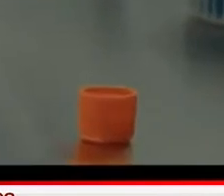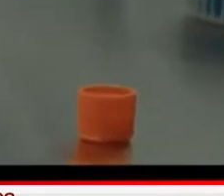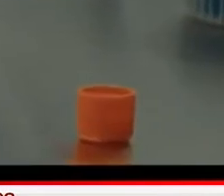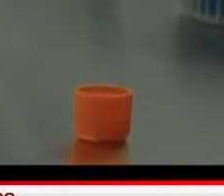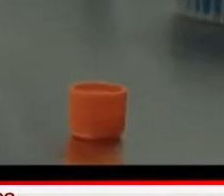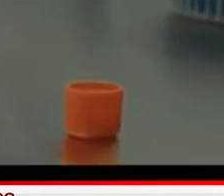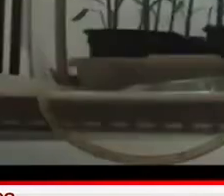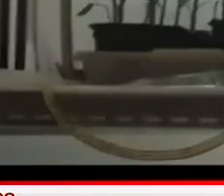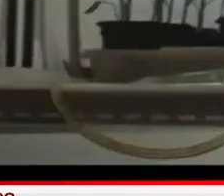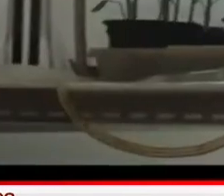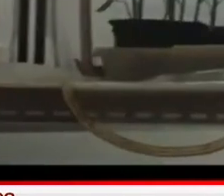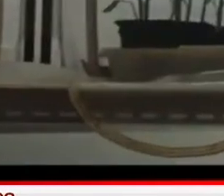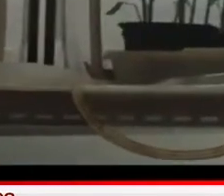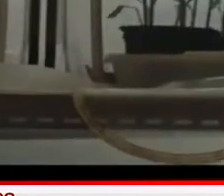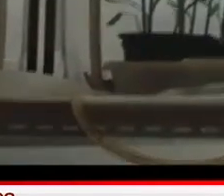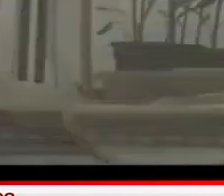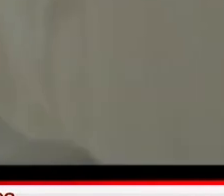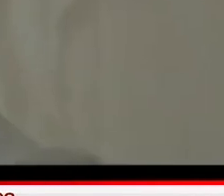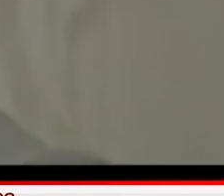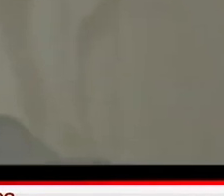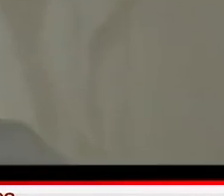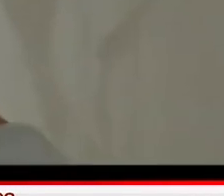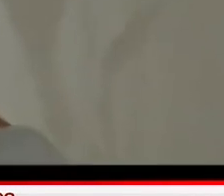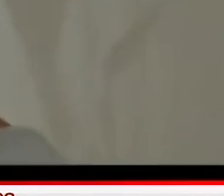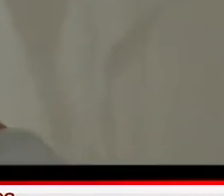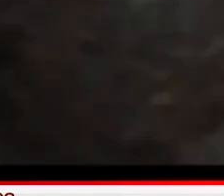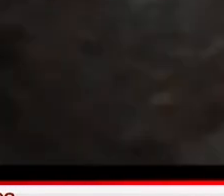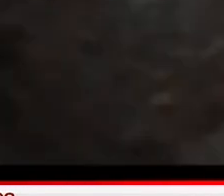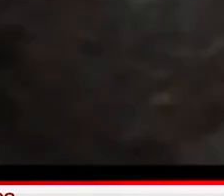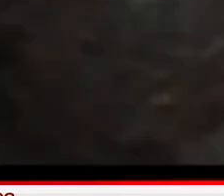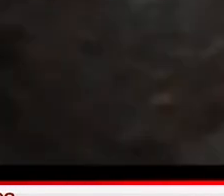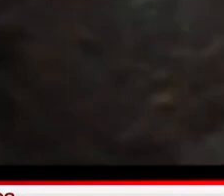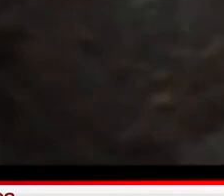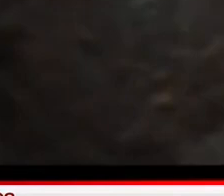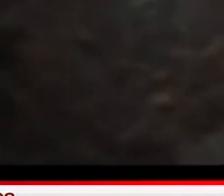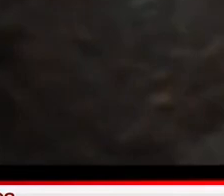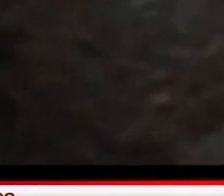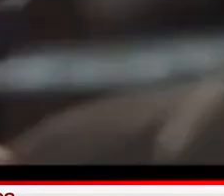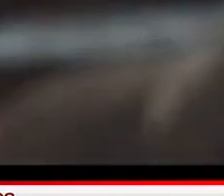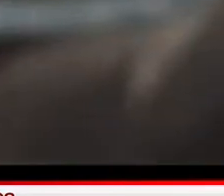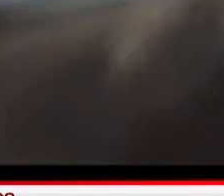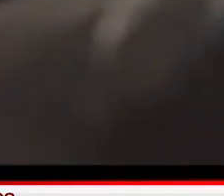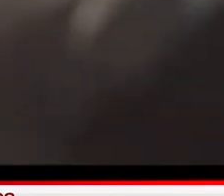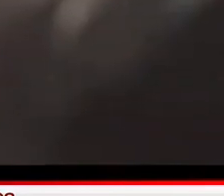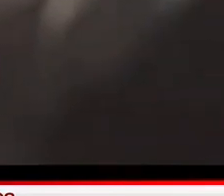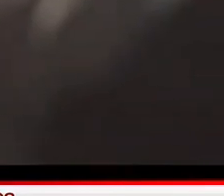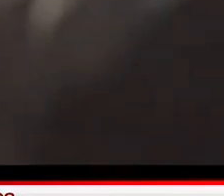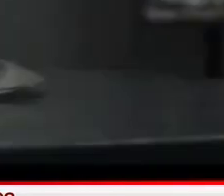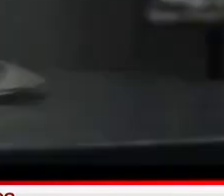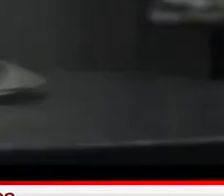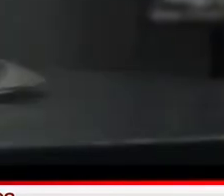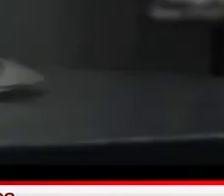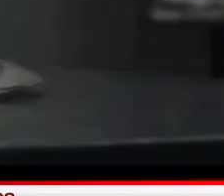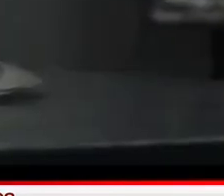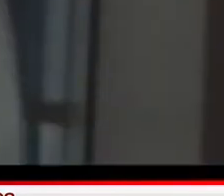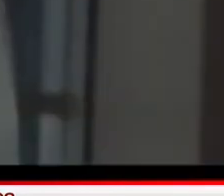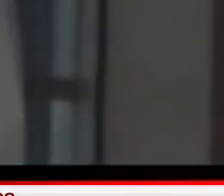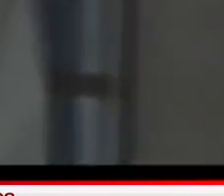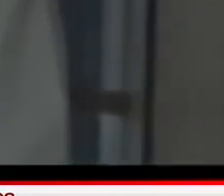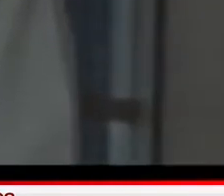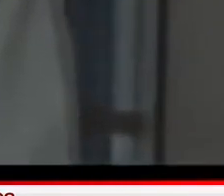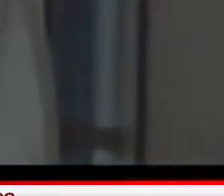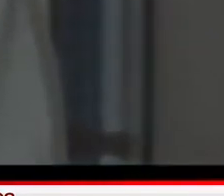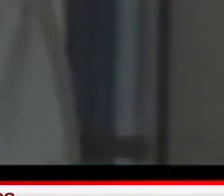para o futuro mas o melhor mesmo é termos as condições para criá-lo como quiser não sei você